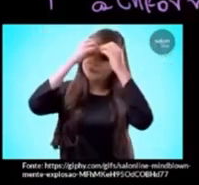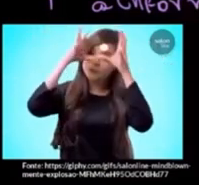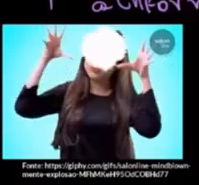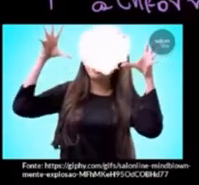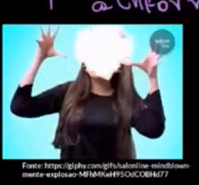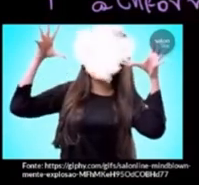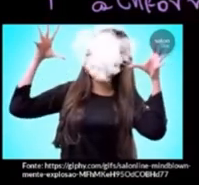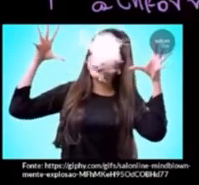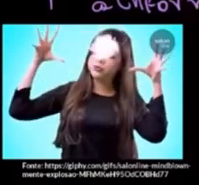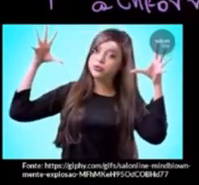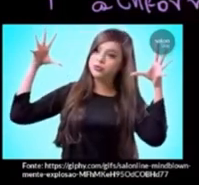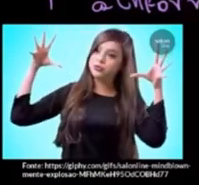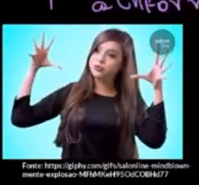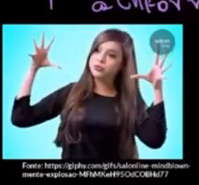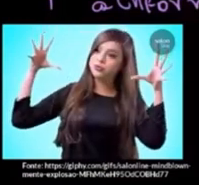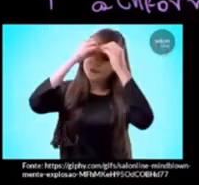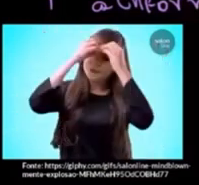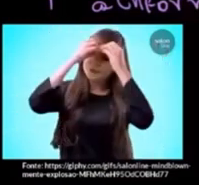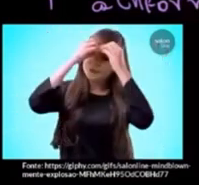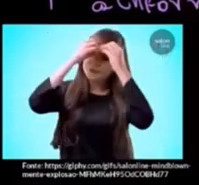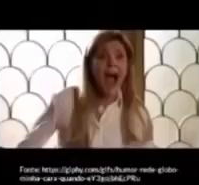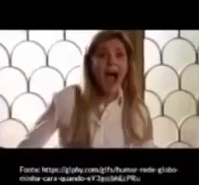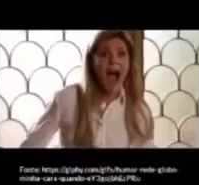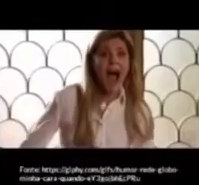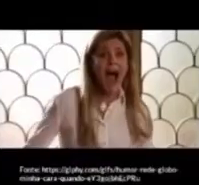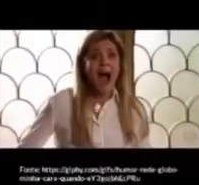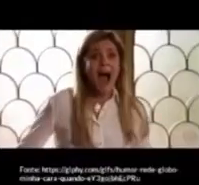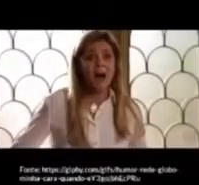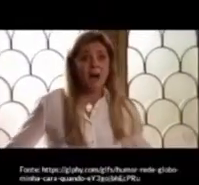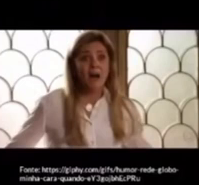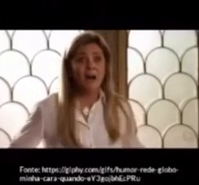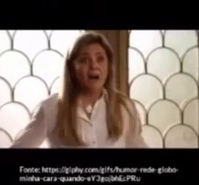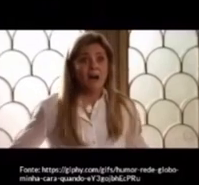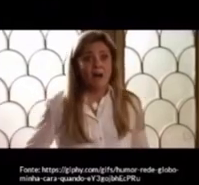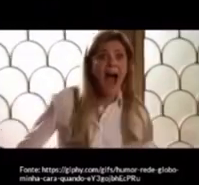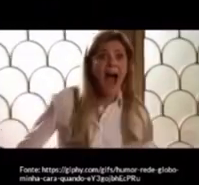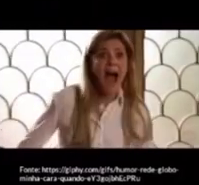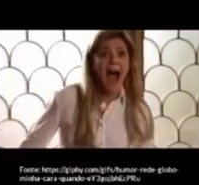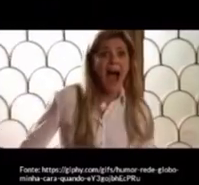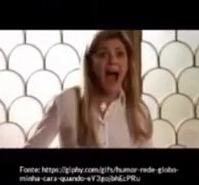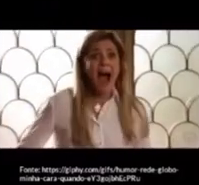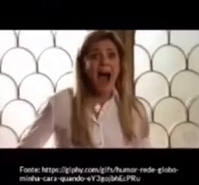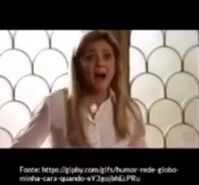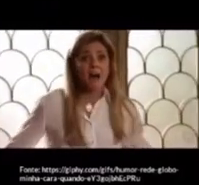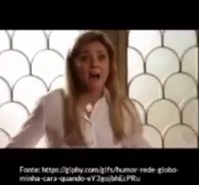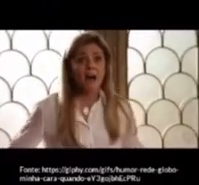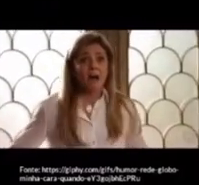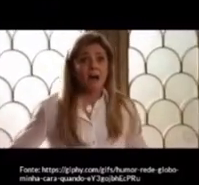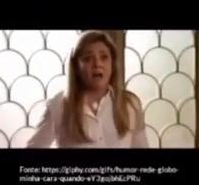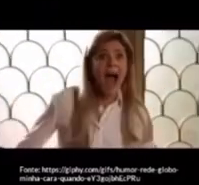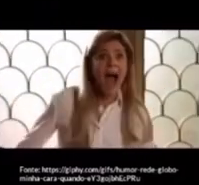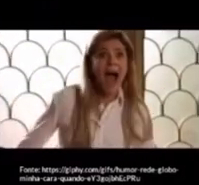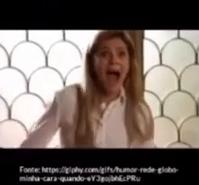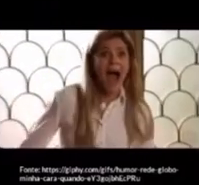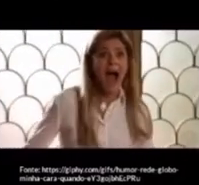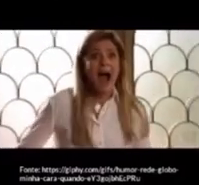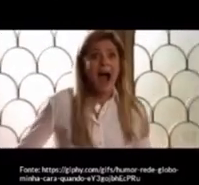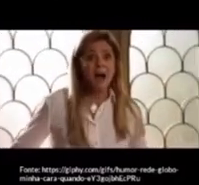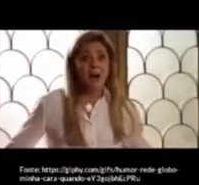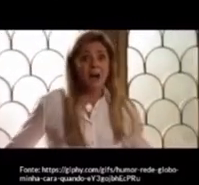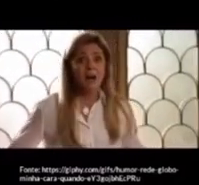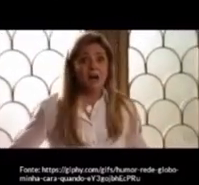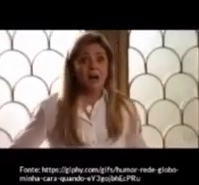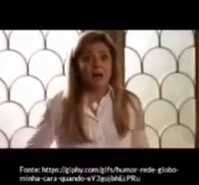movimento e da nuvem que surge na testa dela. Este outro GIF traz a atriz Adriana Esteves em seu papel de